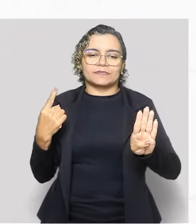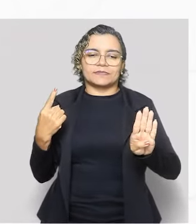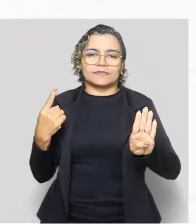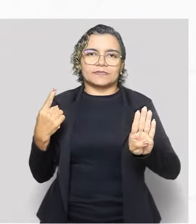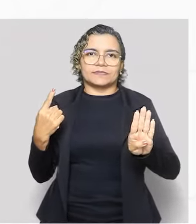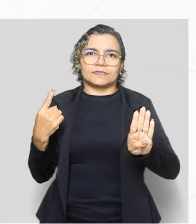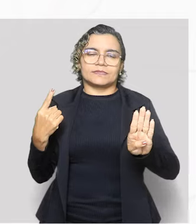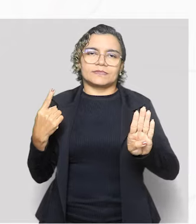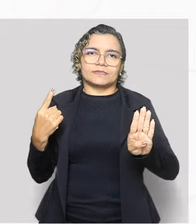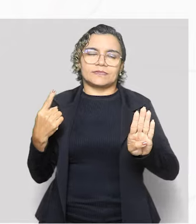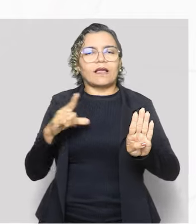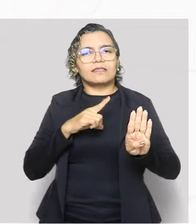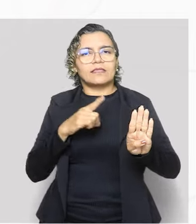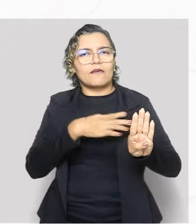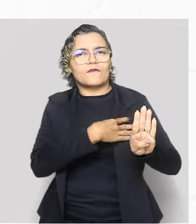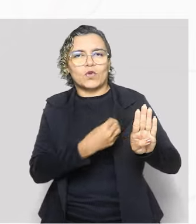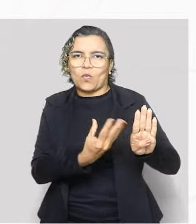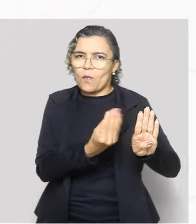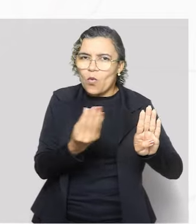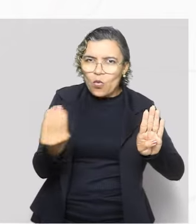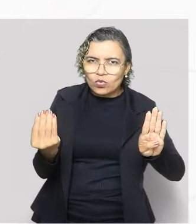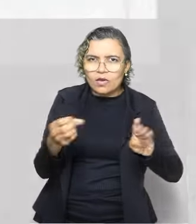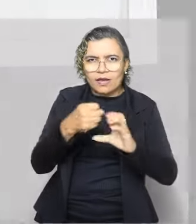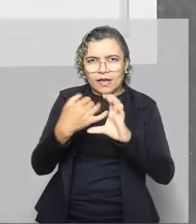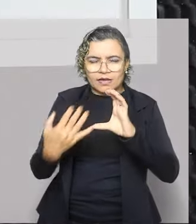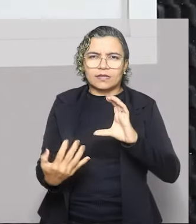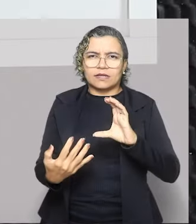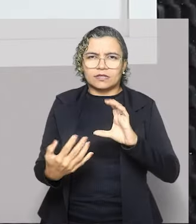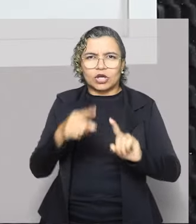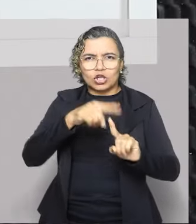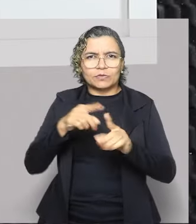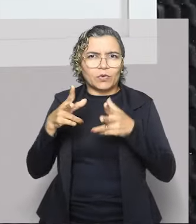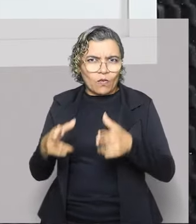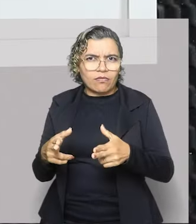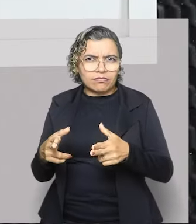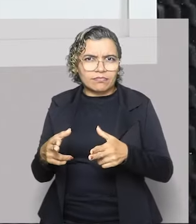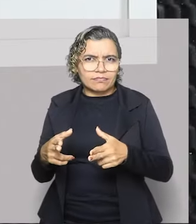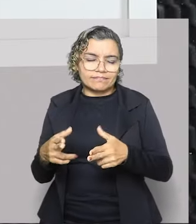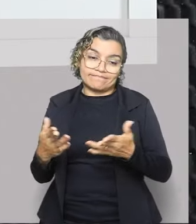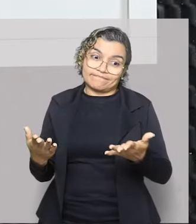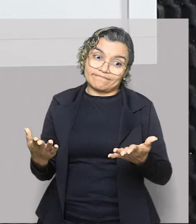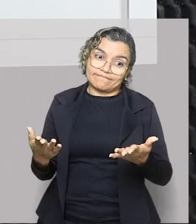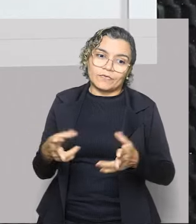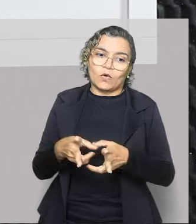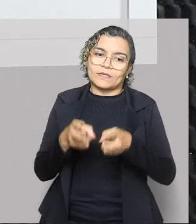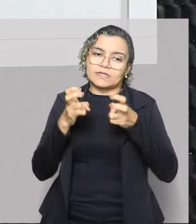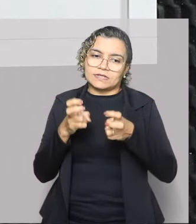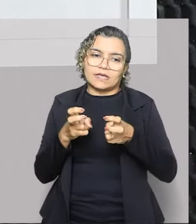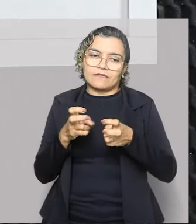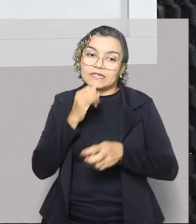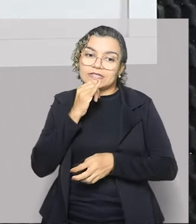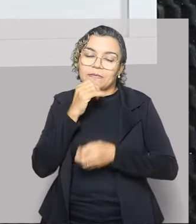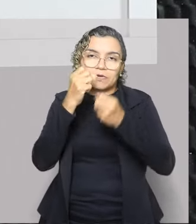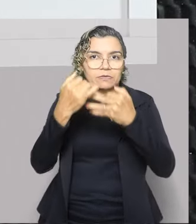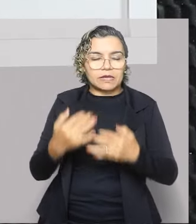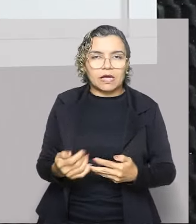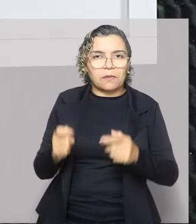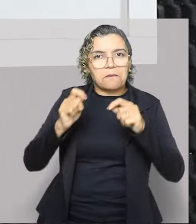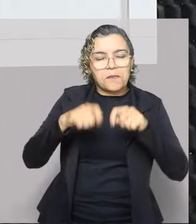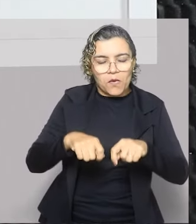numerosa ter muitos filhos caracteriza indivíduos como sendo da mesma espécie Observe que ele não tá dizendo a